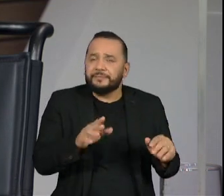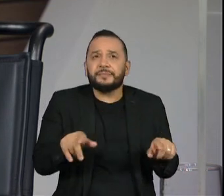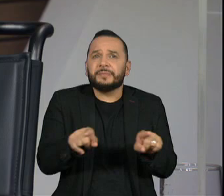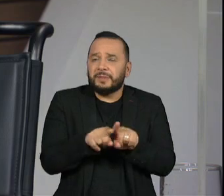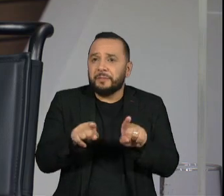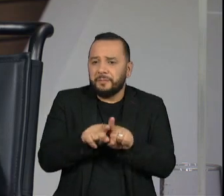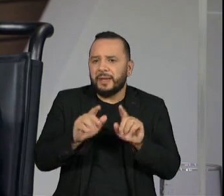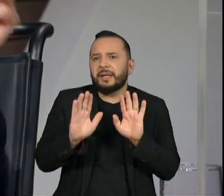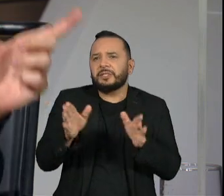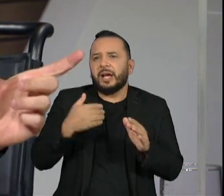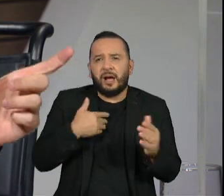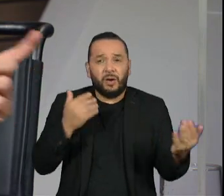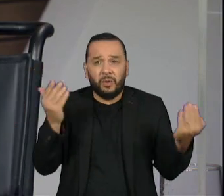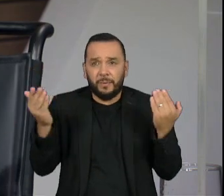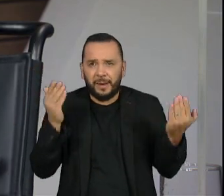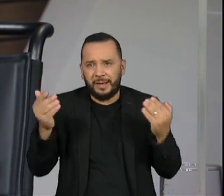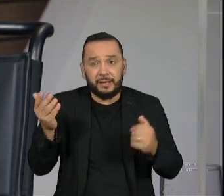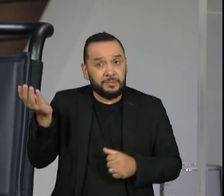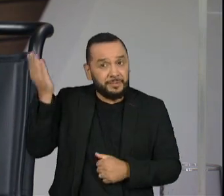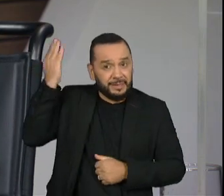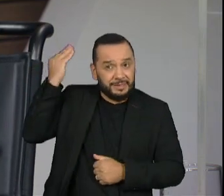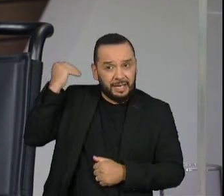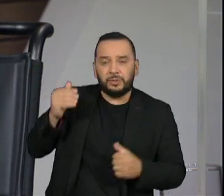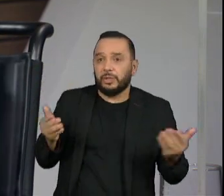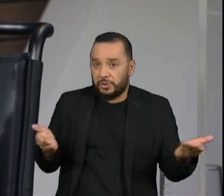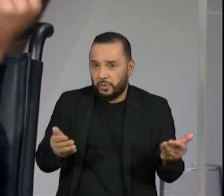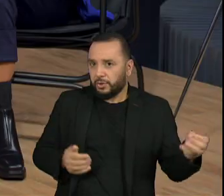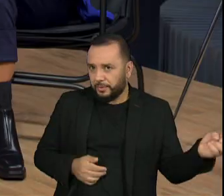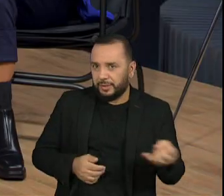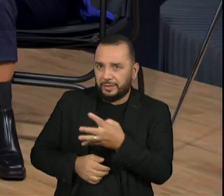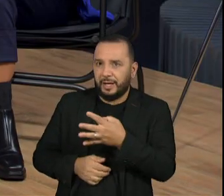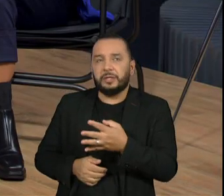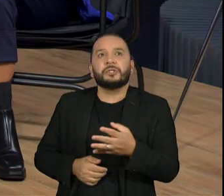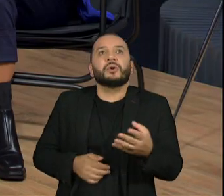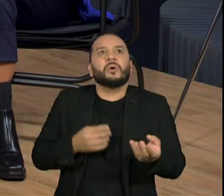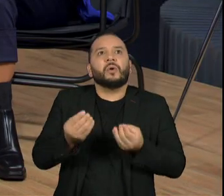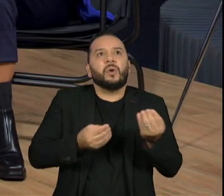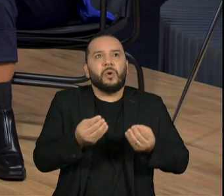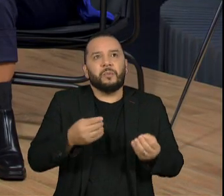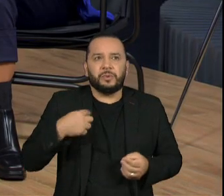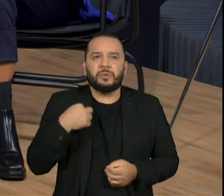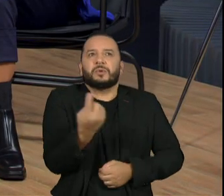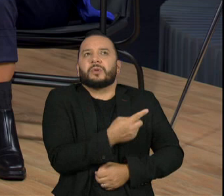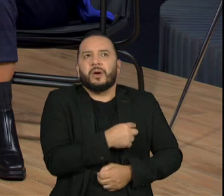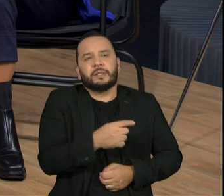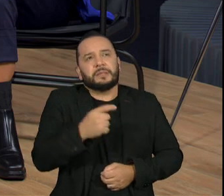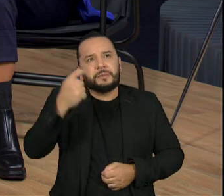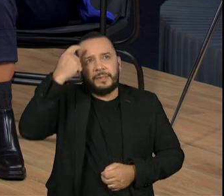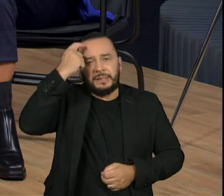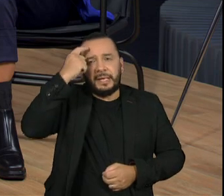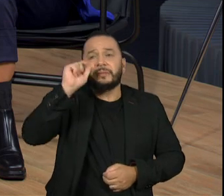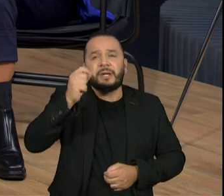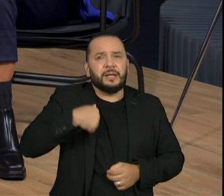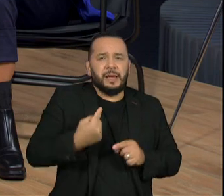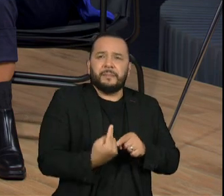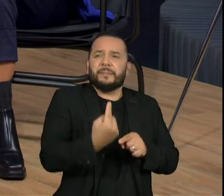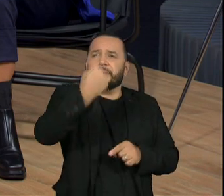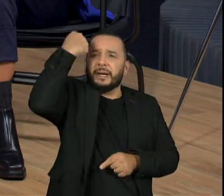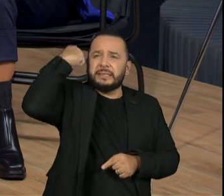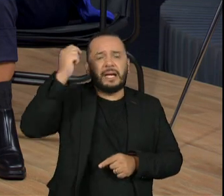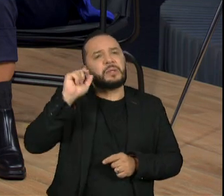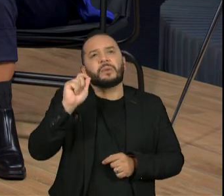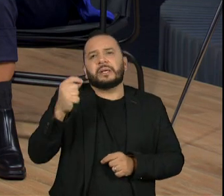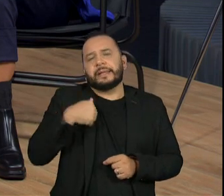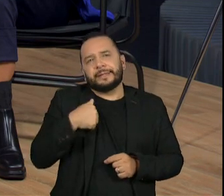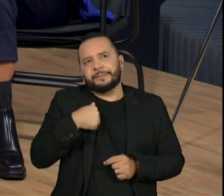esse paralelo da antiguidade com a modernidade na construção da nossa subjetividade. Porque na antiguidade a subjetividade era muito